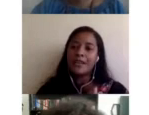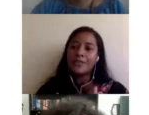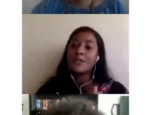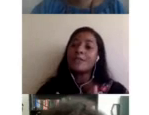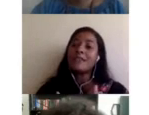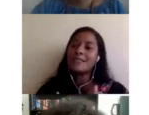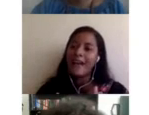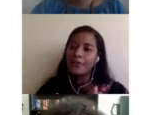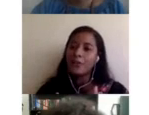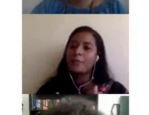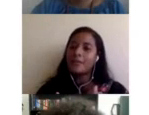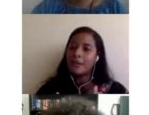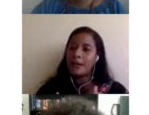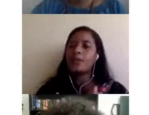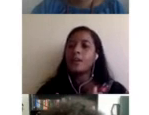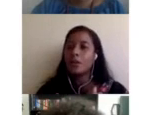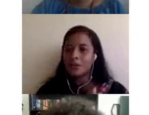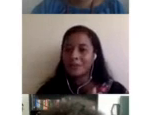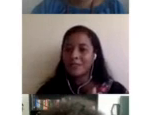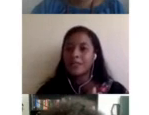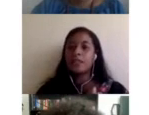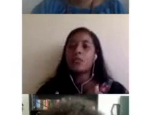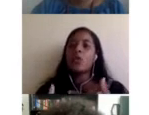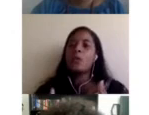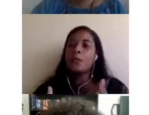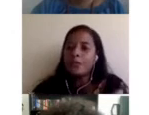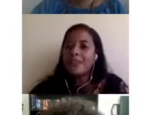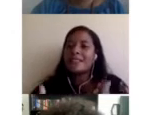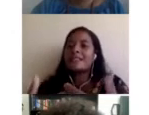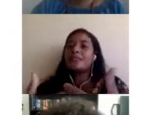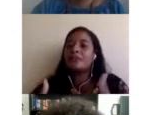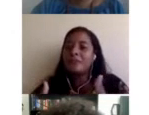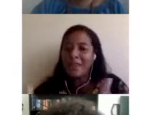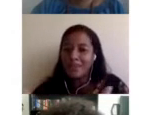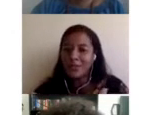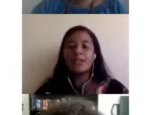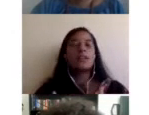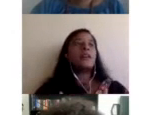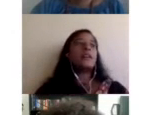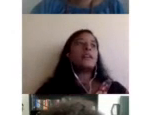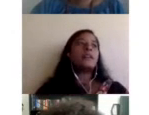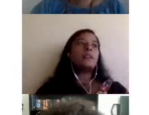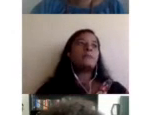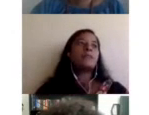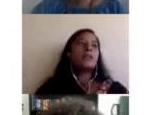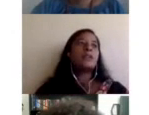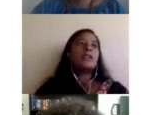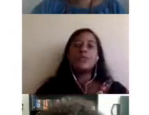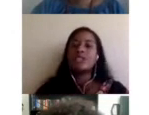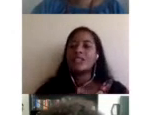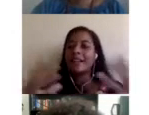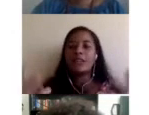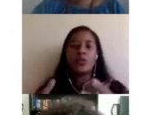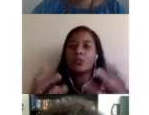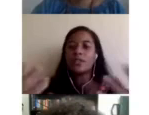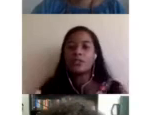foco indispensável para o trabalho remoto, né? E como fazer esse movimento em